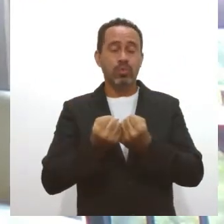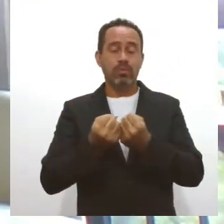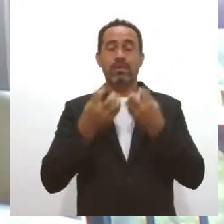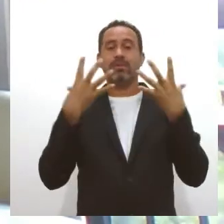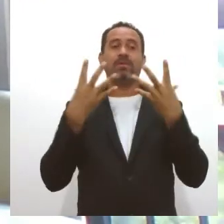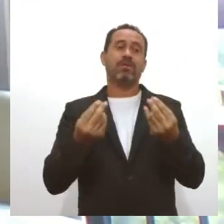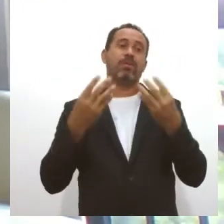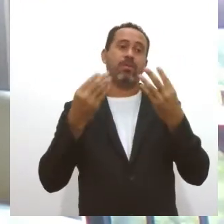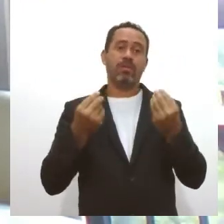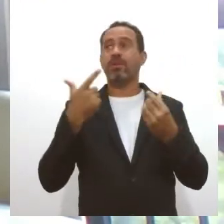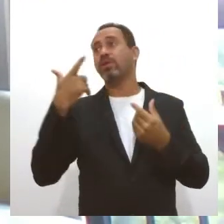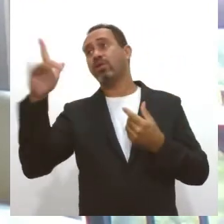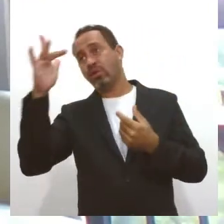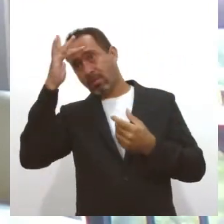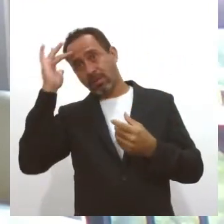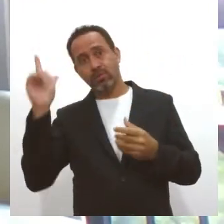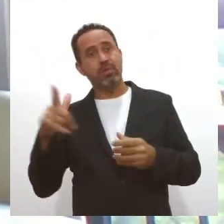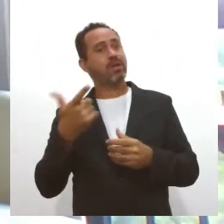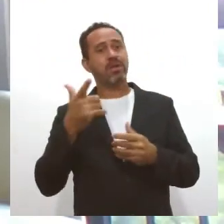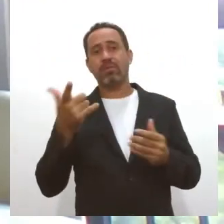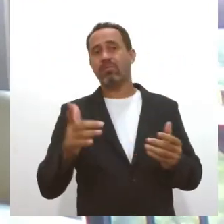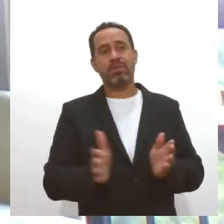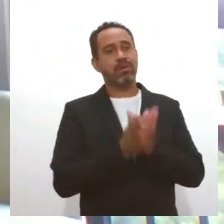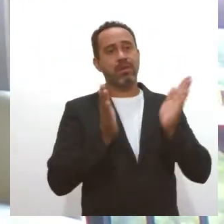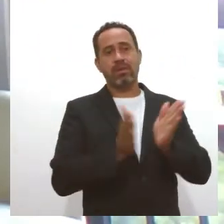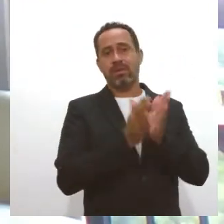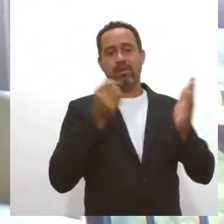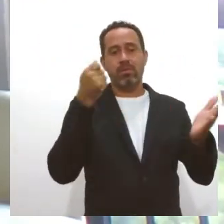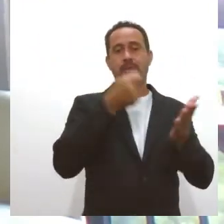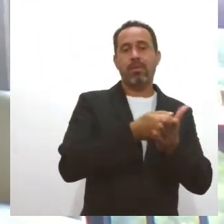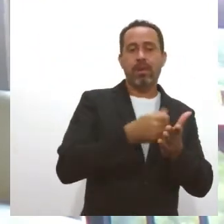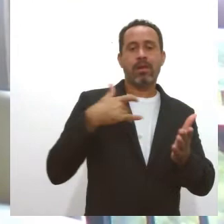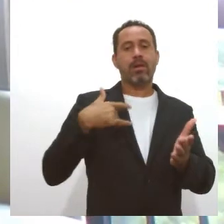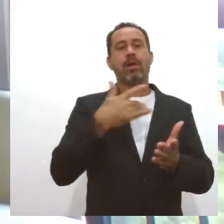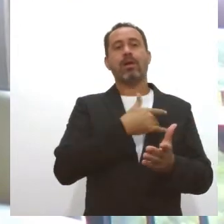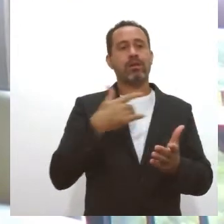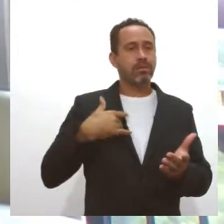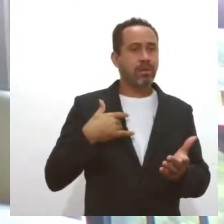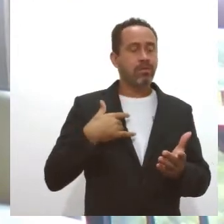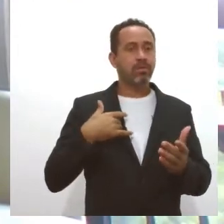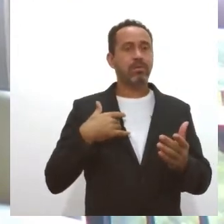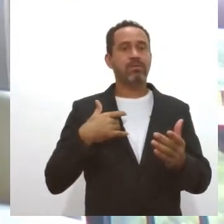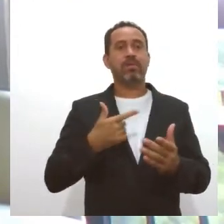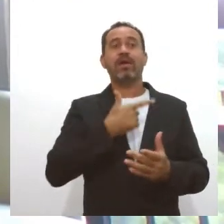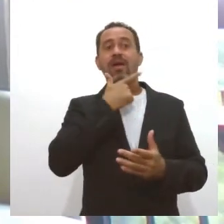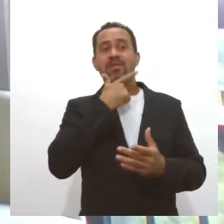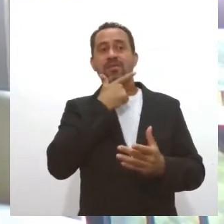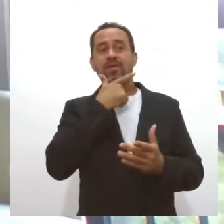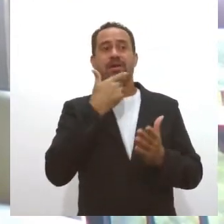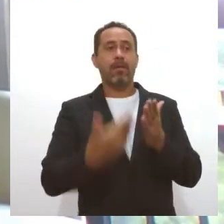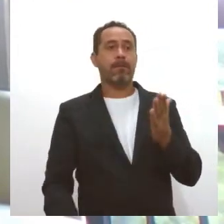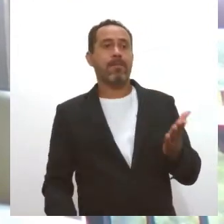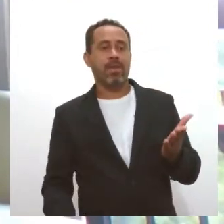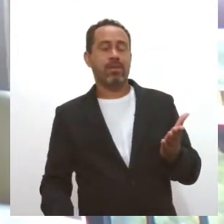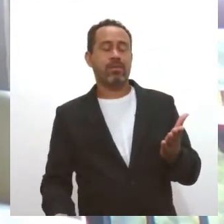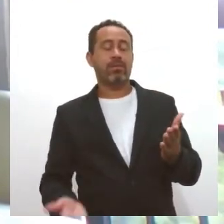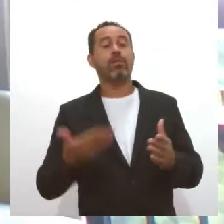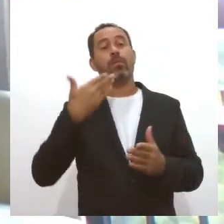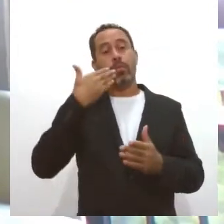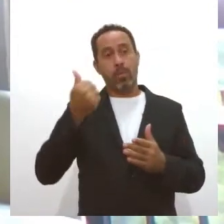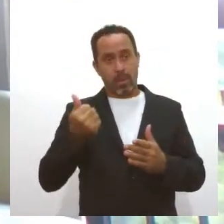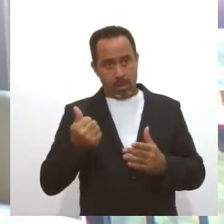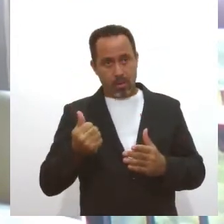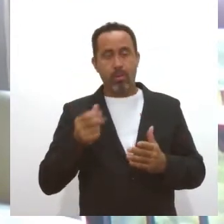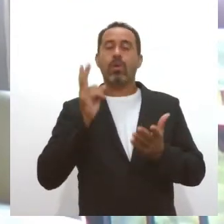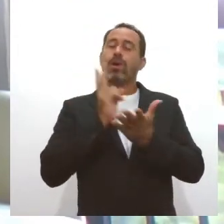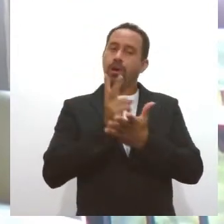de um paciente, de um cidadão, que muitas vezes não tem condição de pagar um plano de saúde, né? Então, o ideal é que ele seja e mantenha a sua assistência na